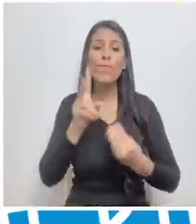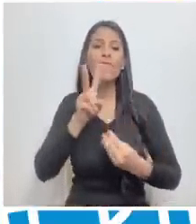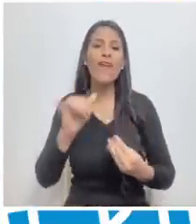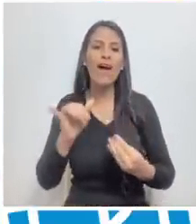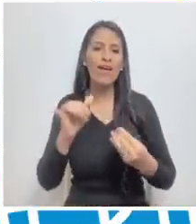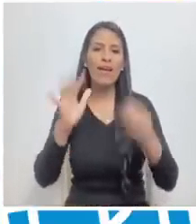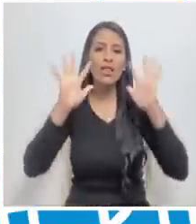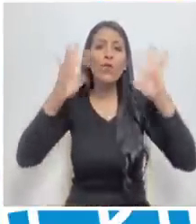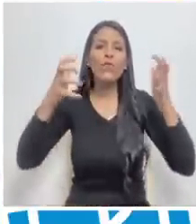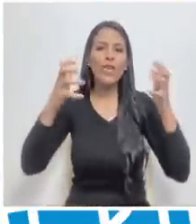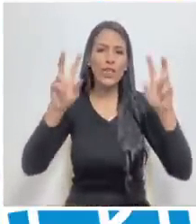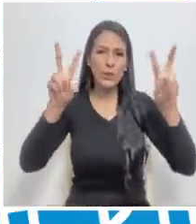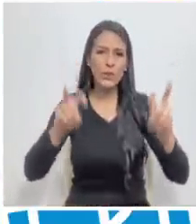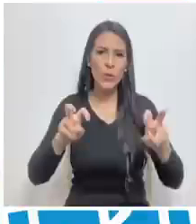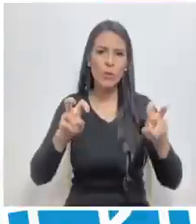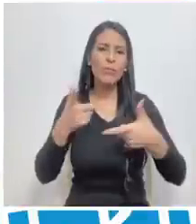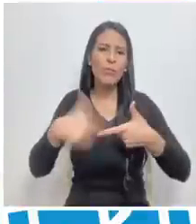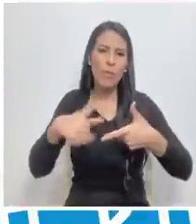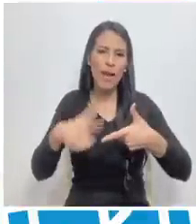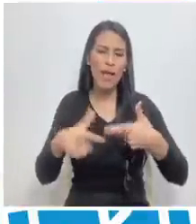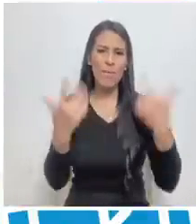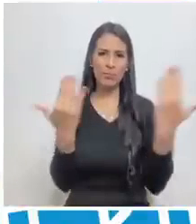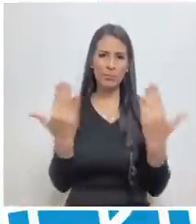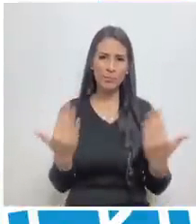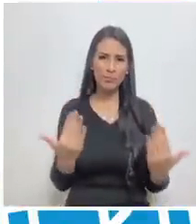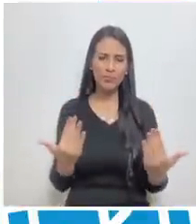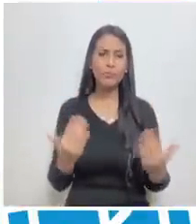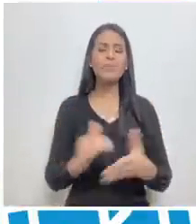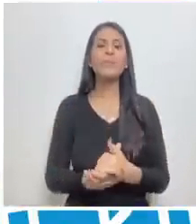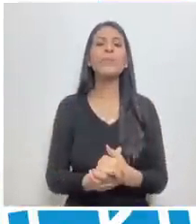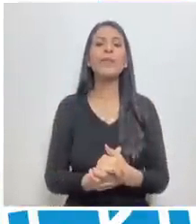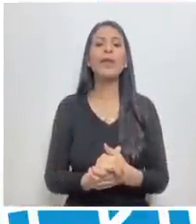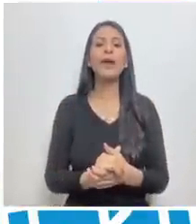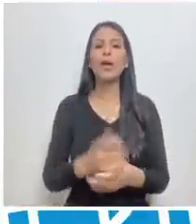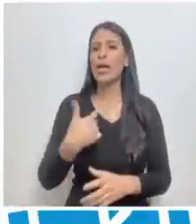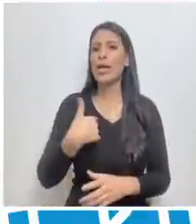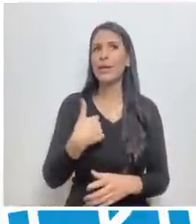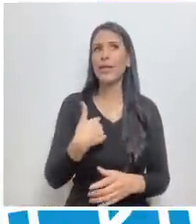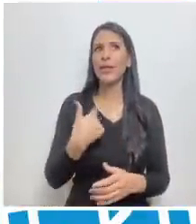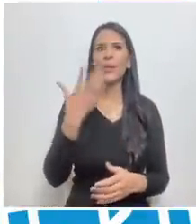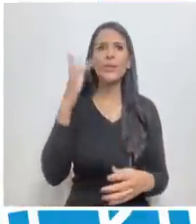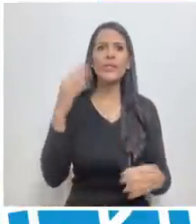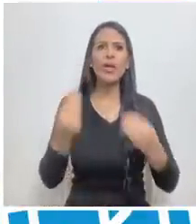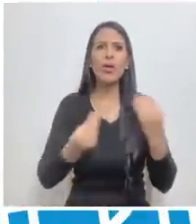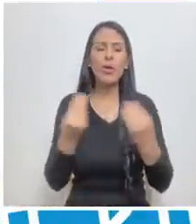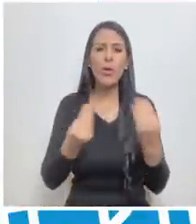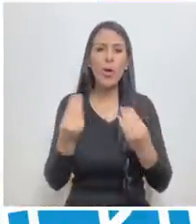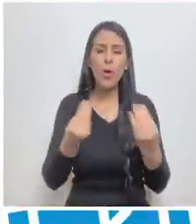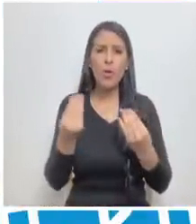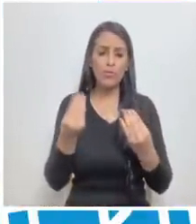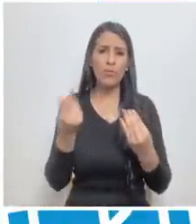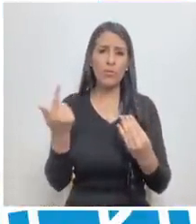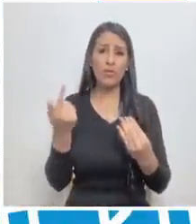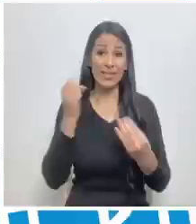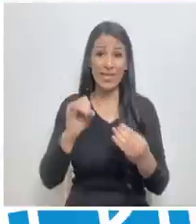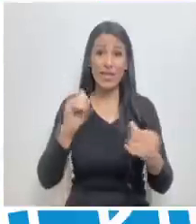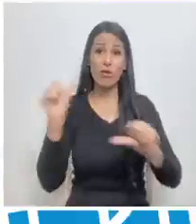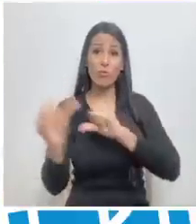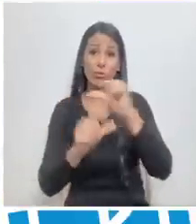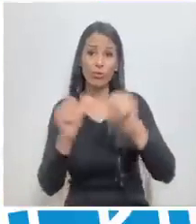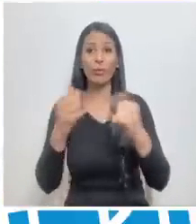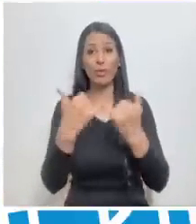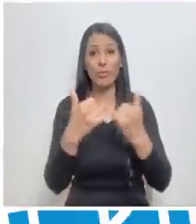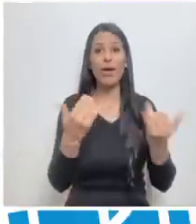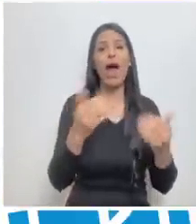como essa mudança de tecnologia você consegue manter exatamente a mesma escala do SAEB até agora. É possível